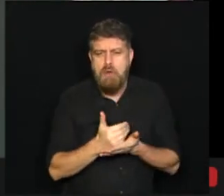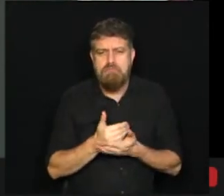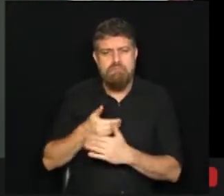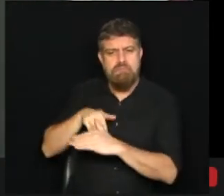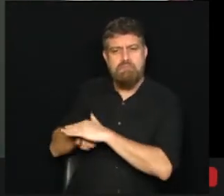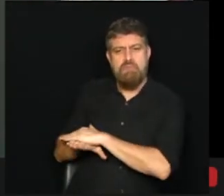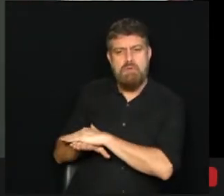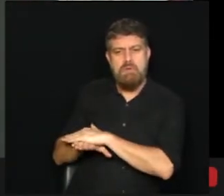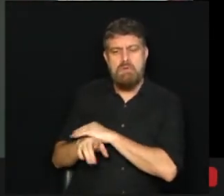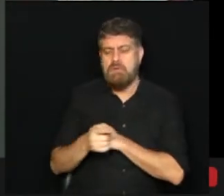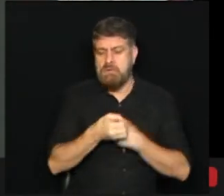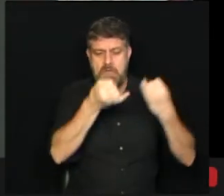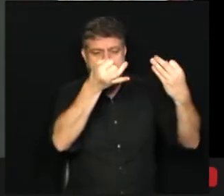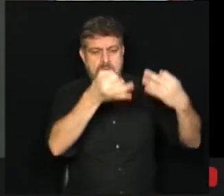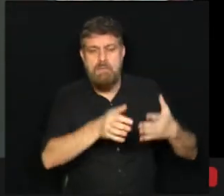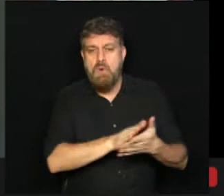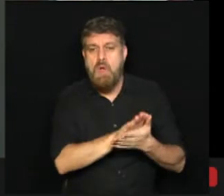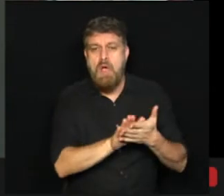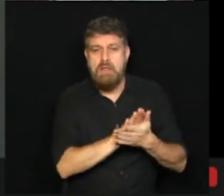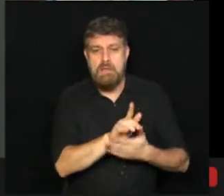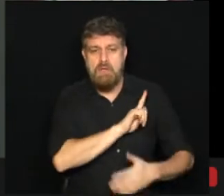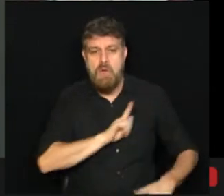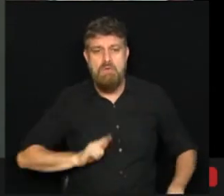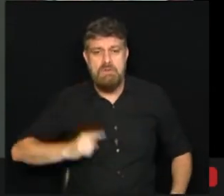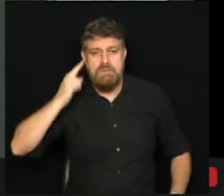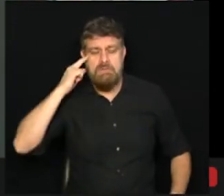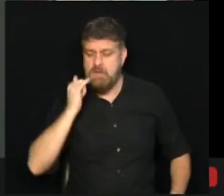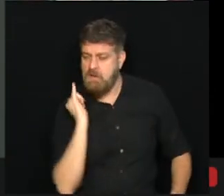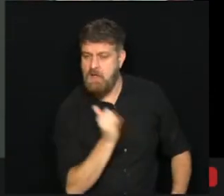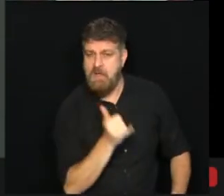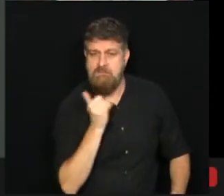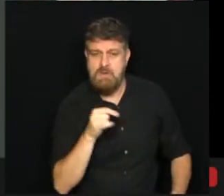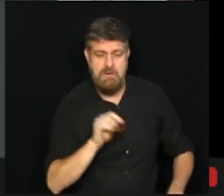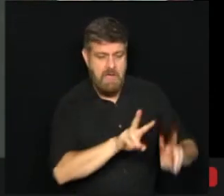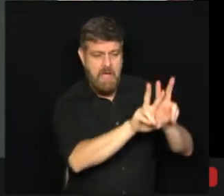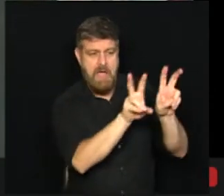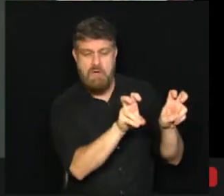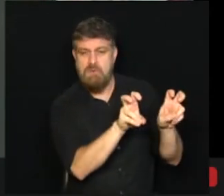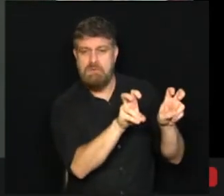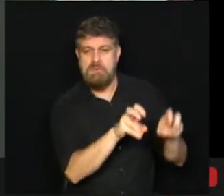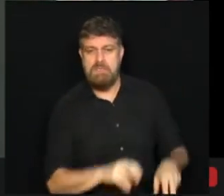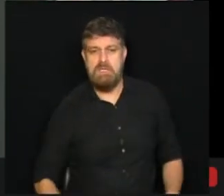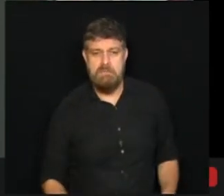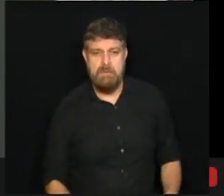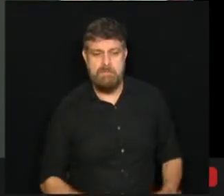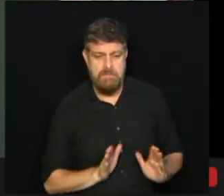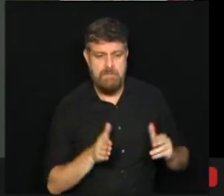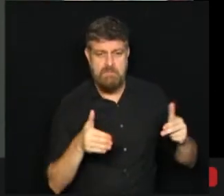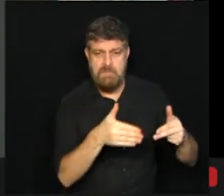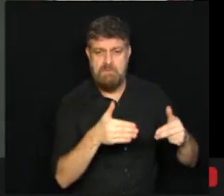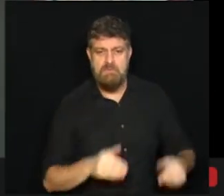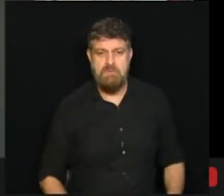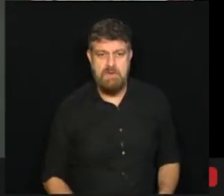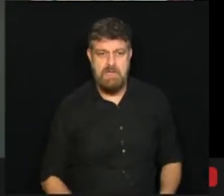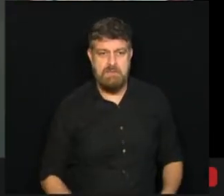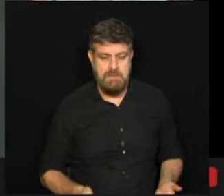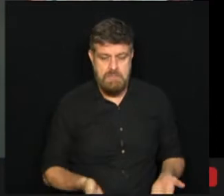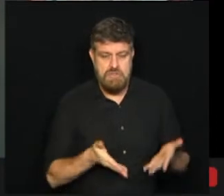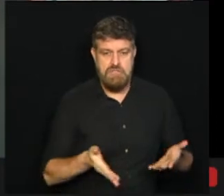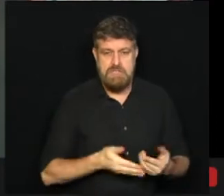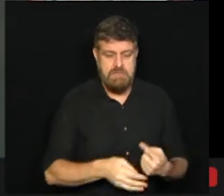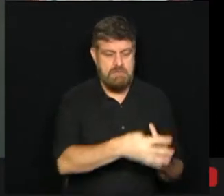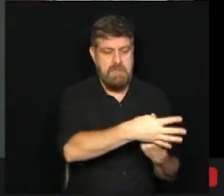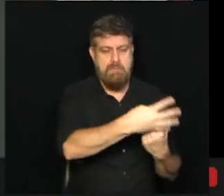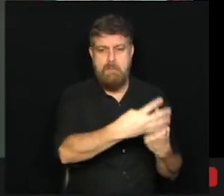razões efetivas. O governador anunciou que estava retirando porque se tratava de assunto direcionado à promoção dos direitos da diversidade sexual e